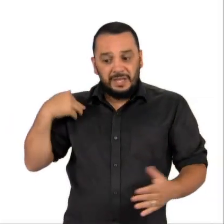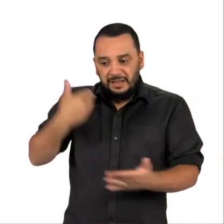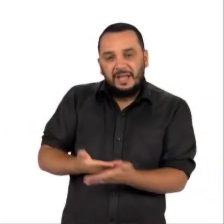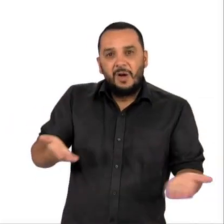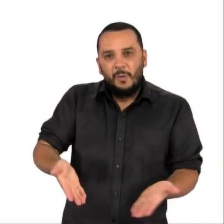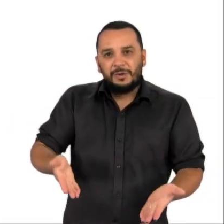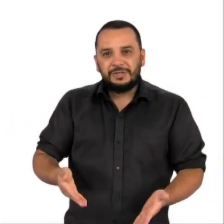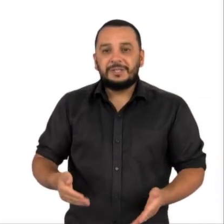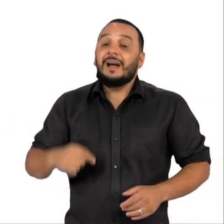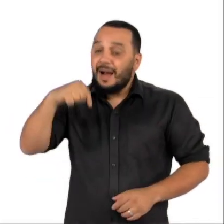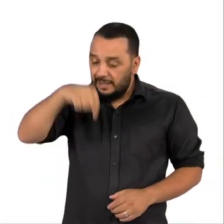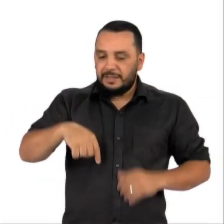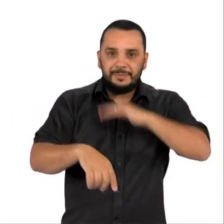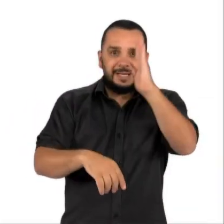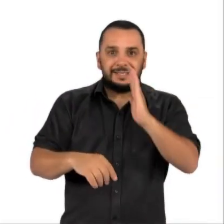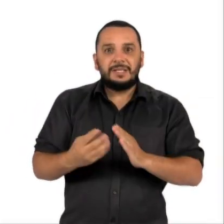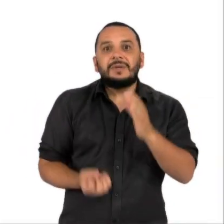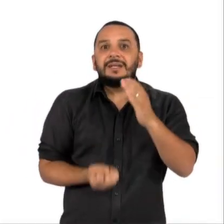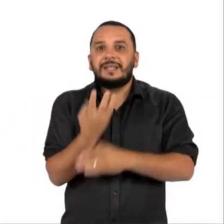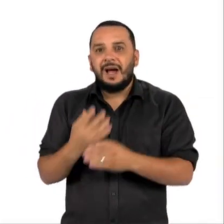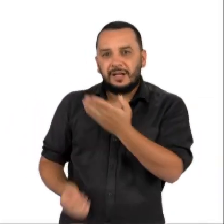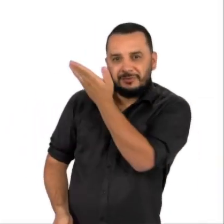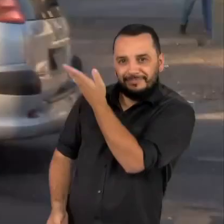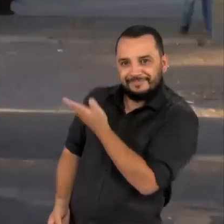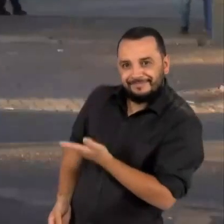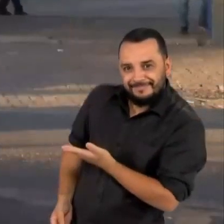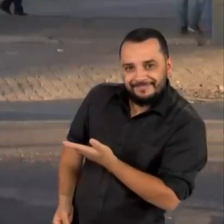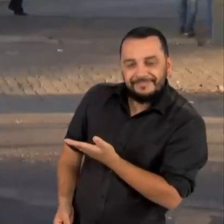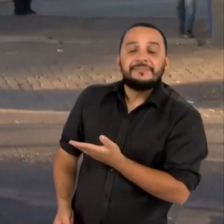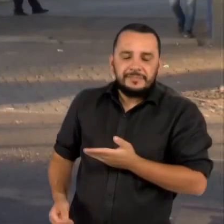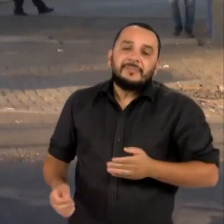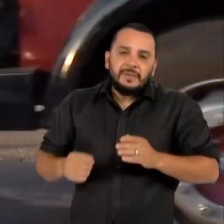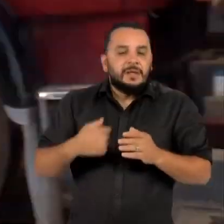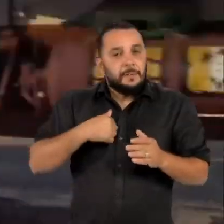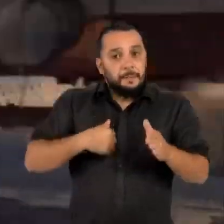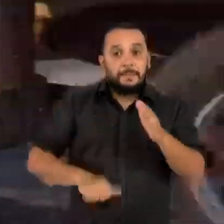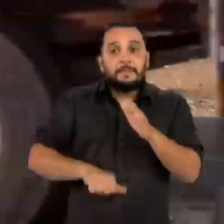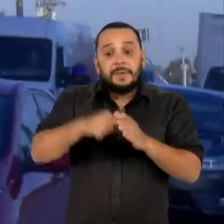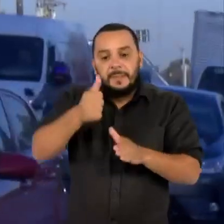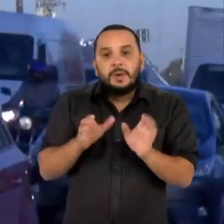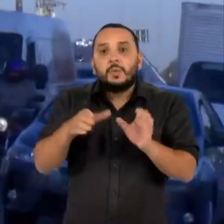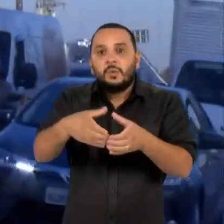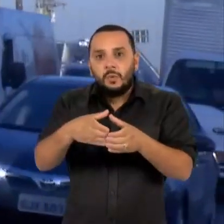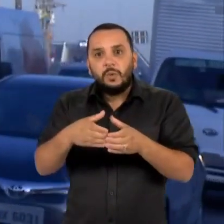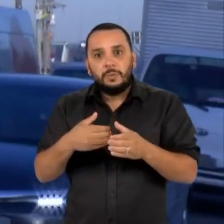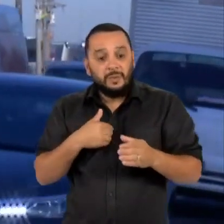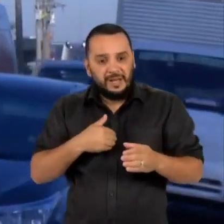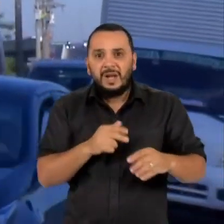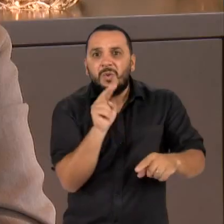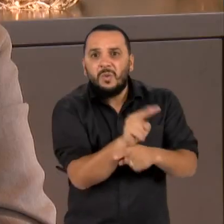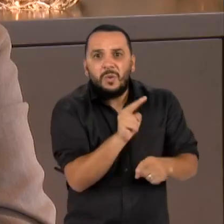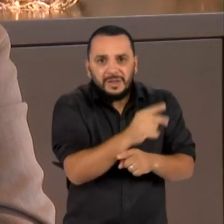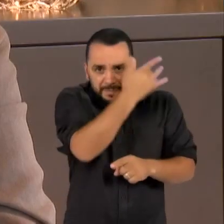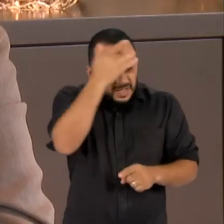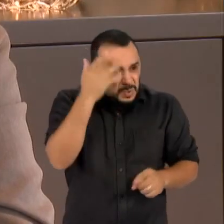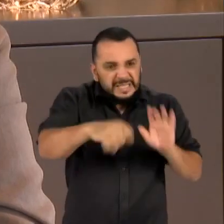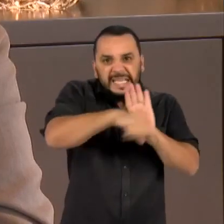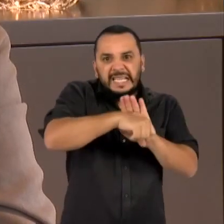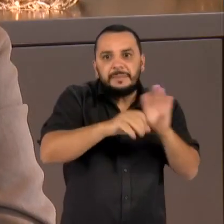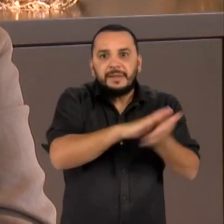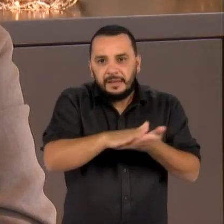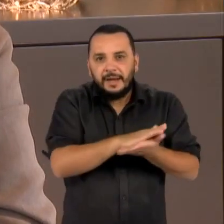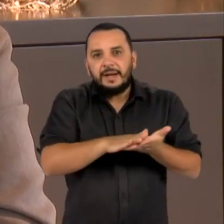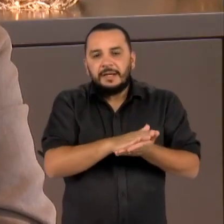por aqui há três anos foi criado o innocence project brasil a primeira organização que defende inocentes conseguir detectar